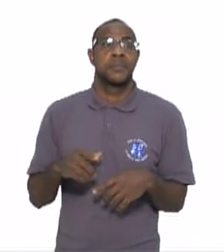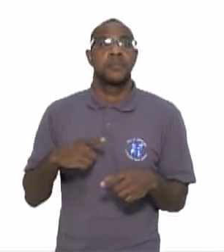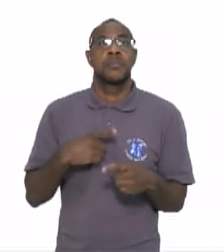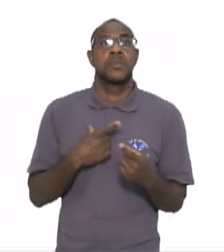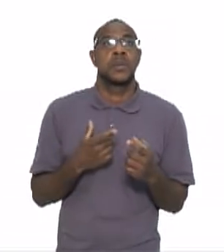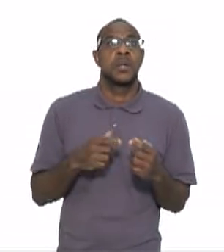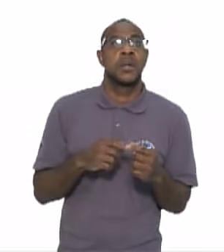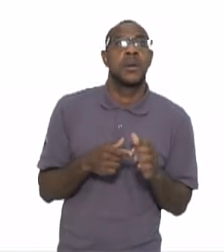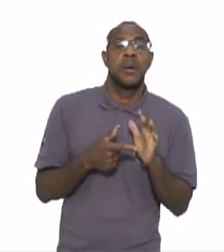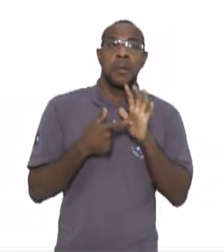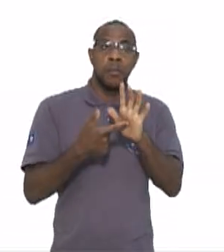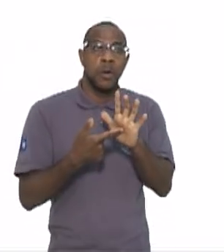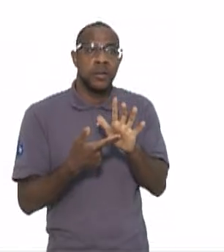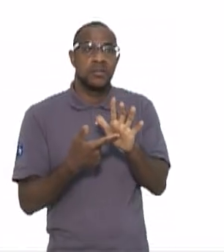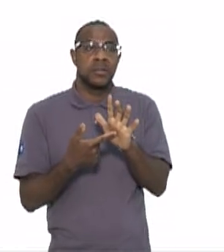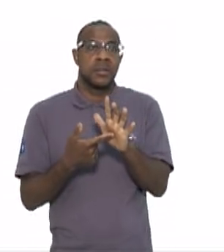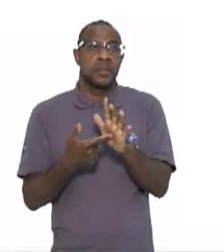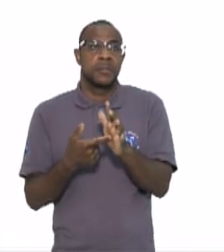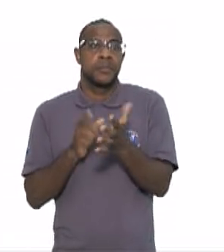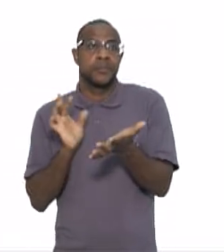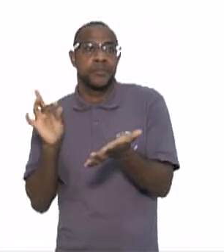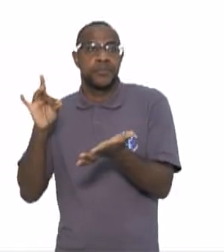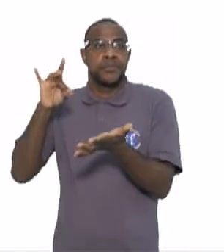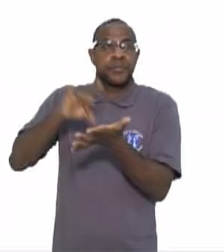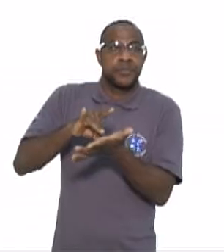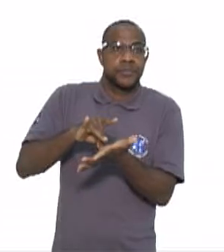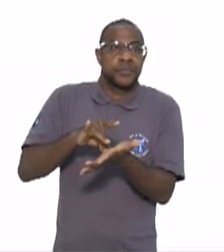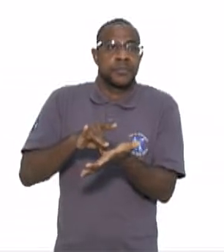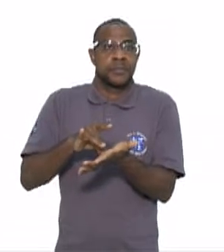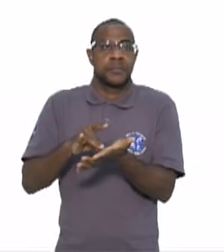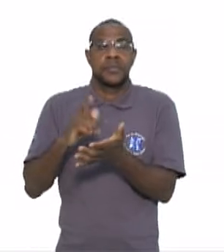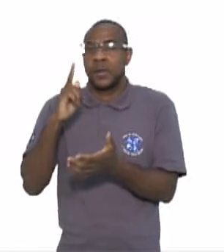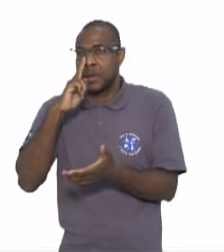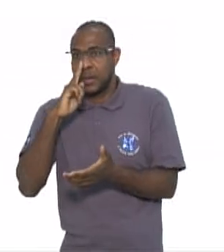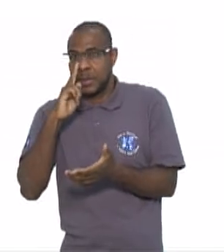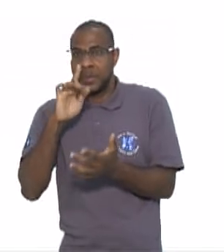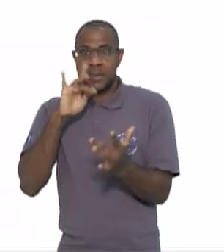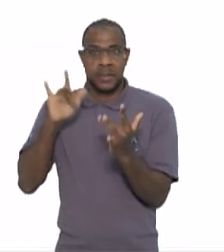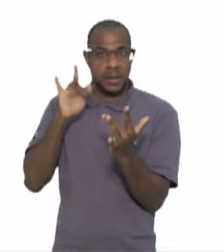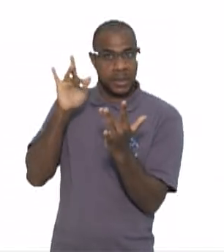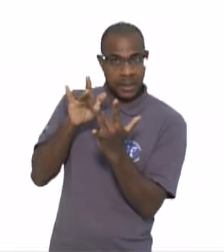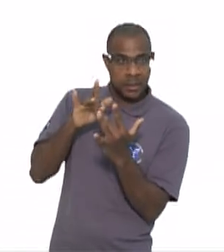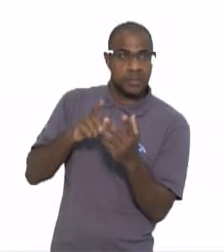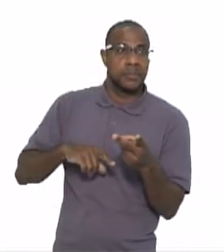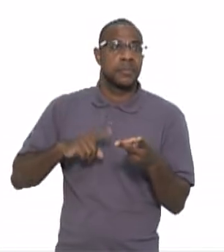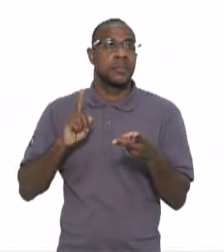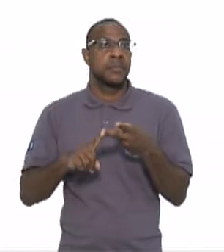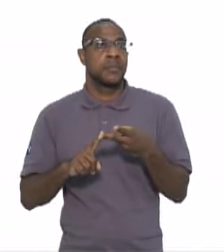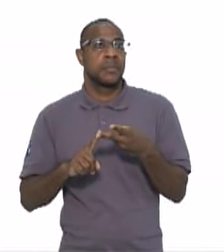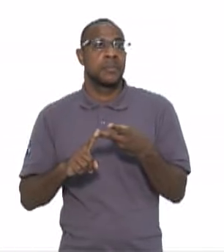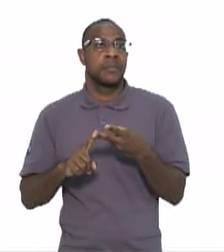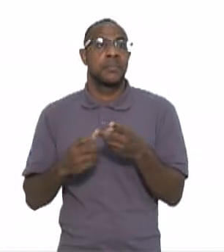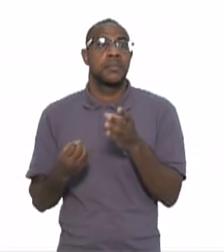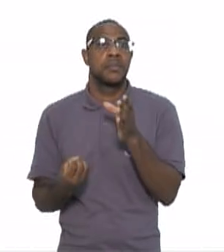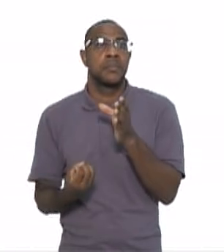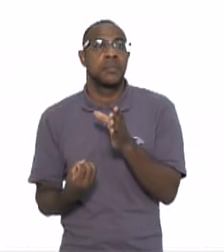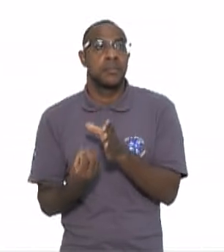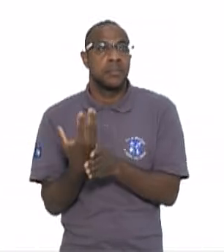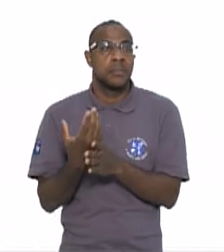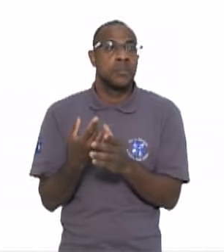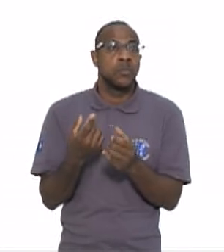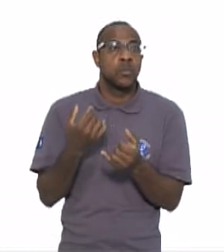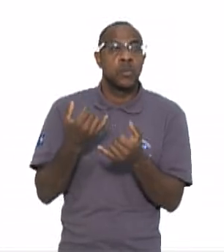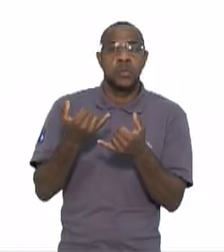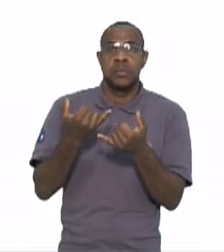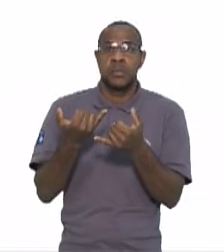clássicos gregos. B. Utiliza referências da cultura popular como desenhos animados. C. Pela pouca